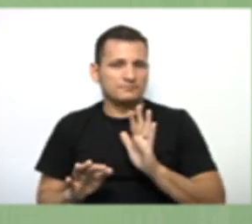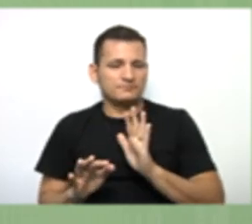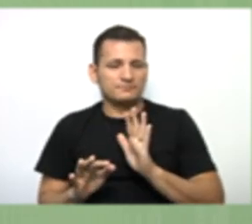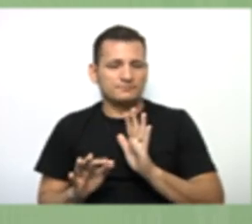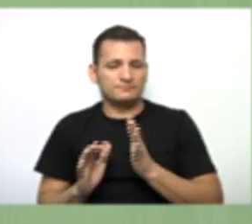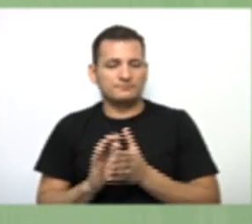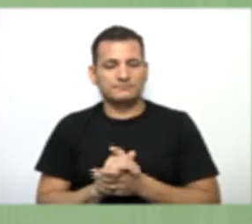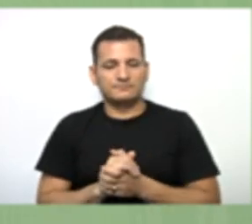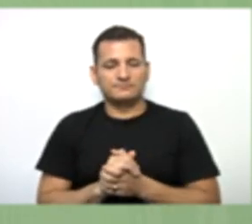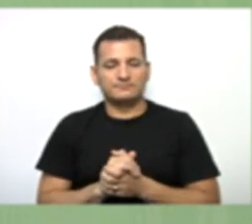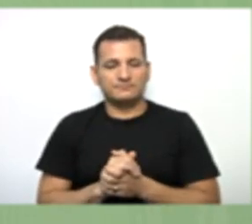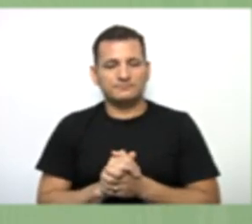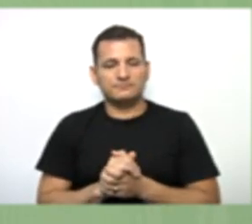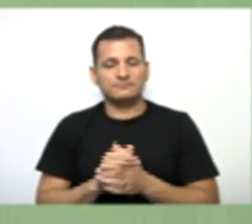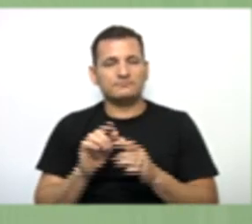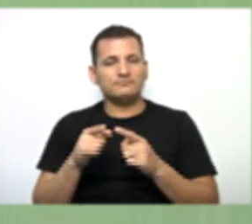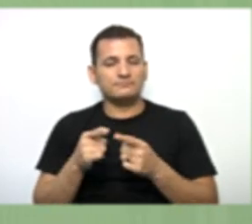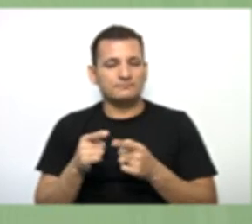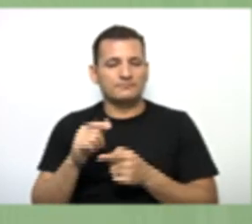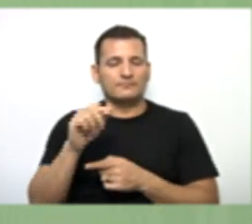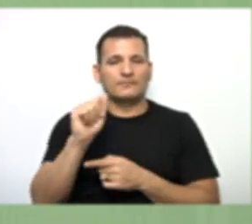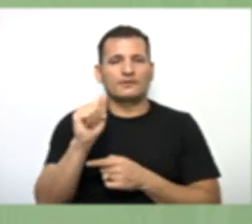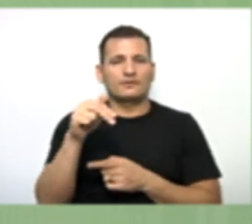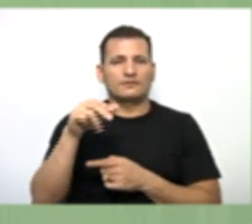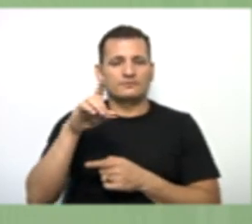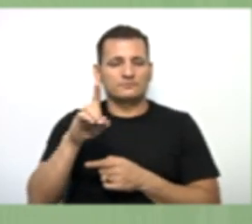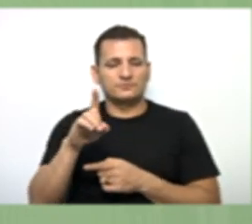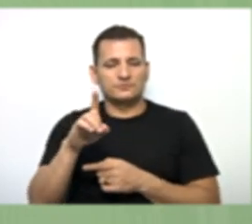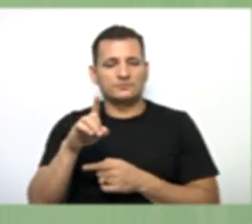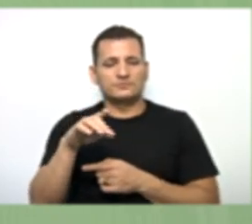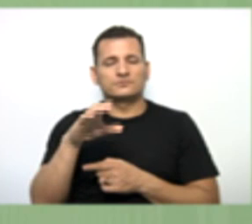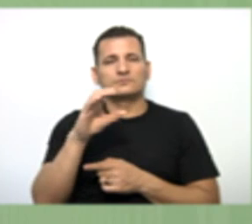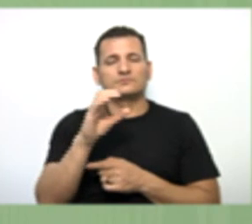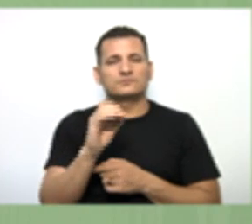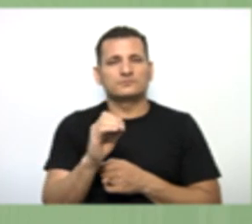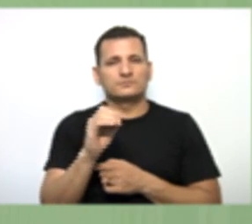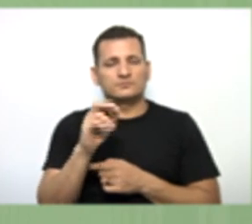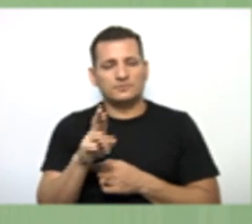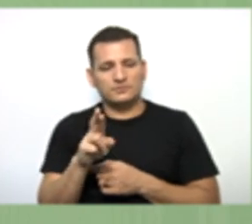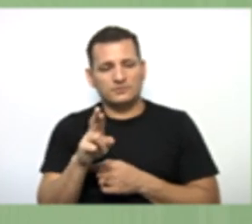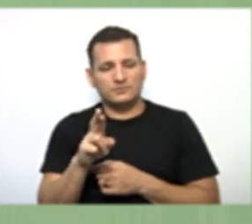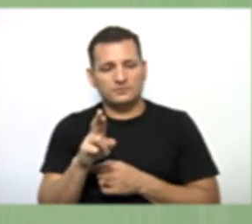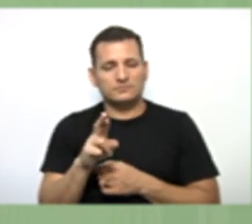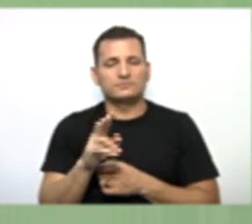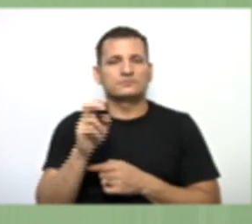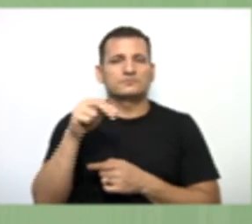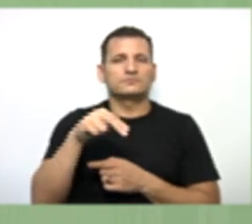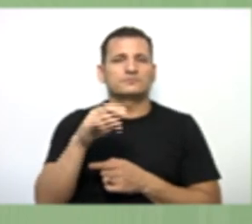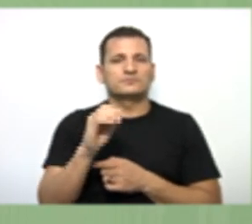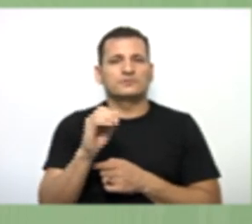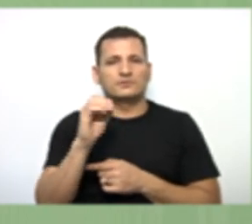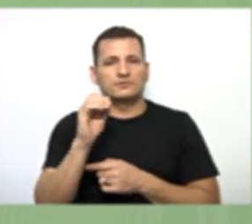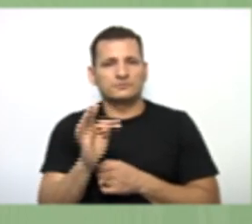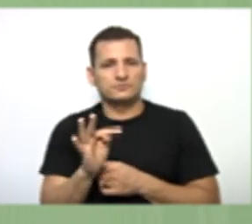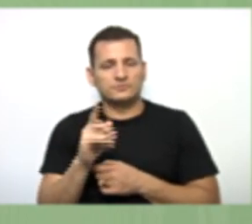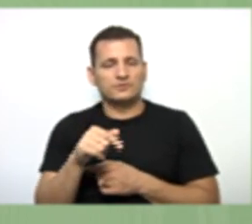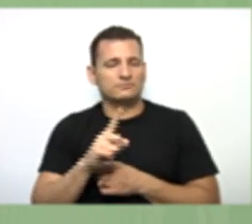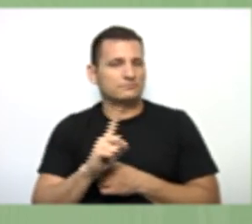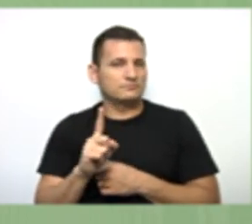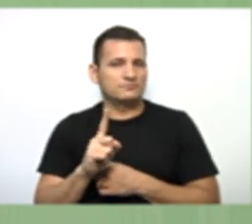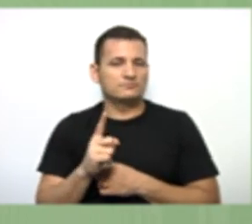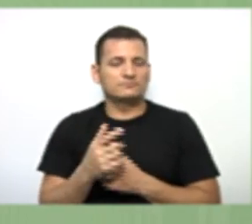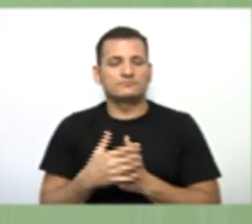OR e NOT. Mas AND é o E lógico, OR é o OU lógico e o NOT é o NÃO